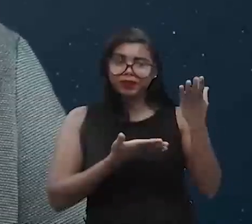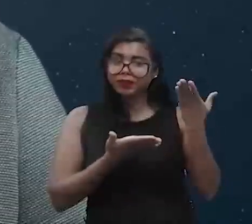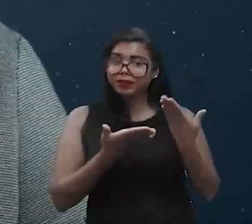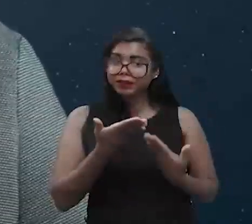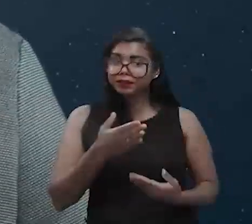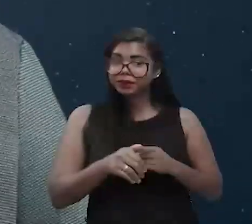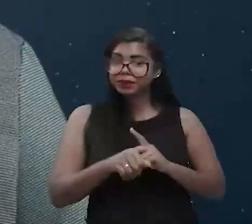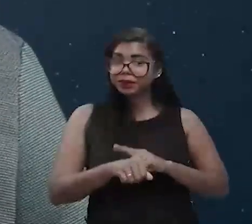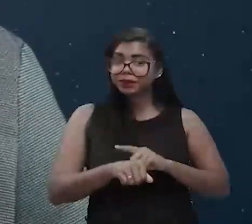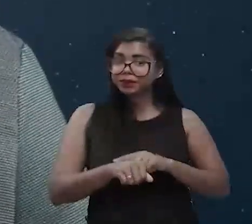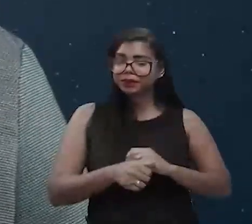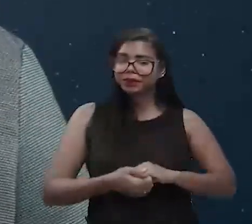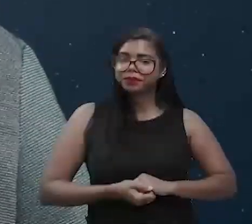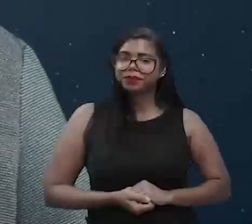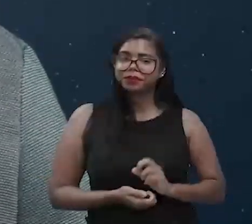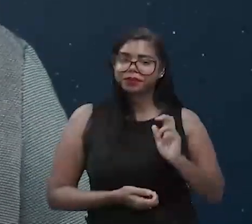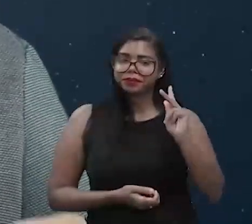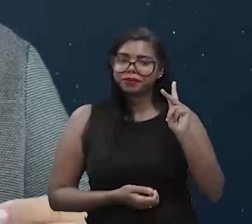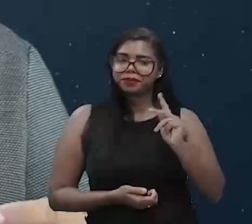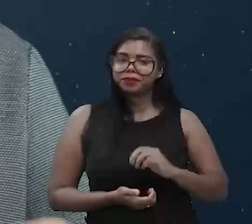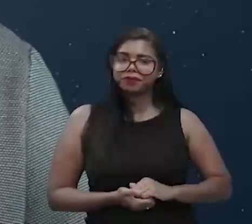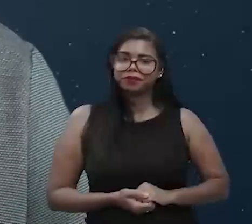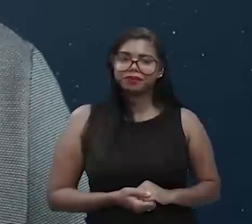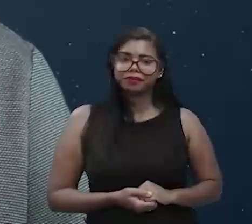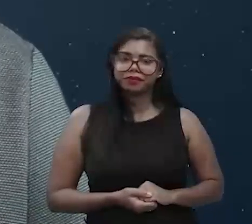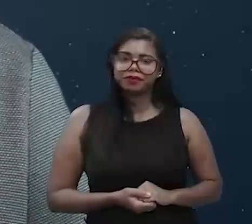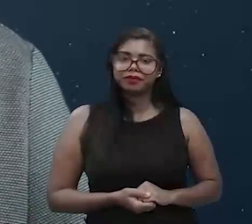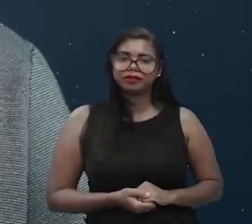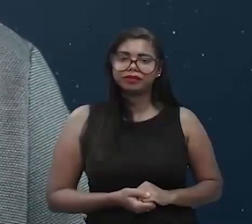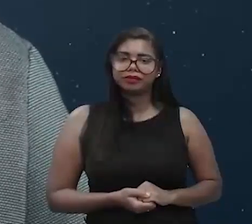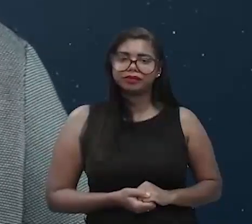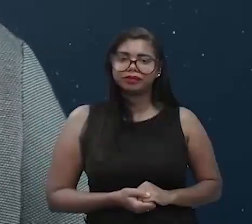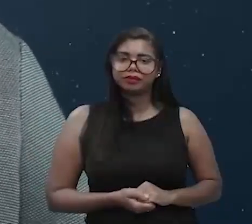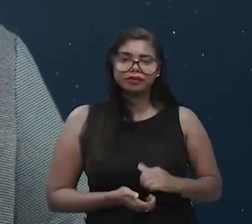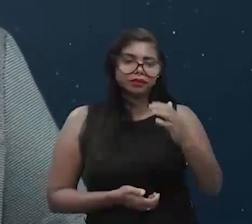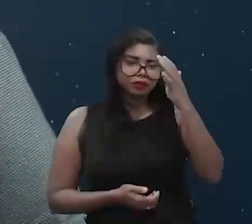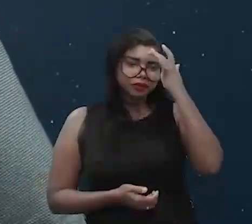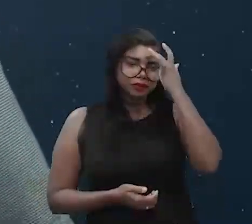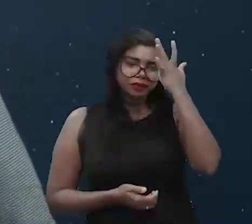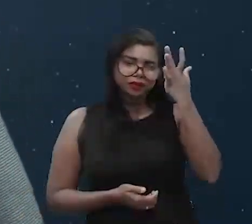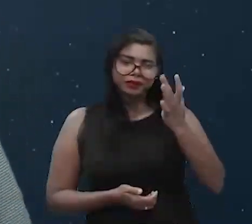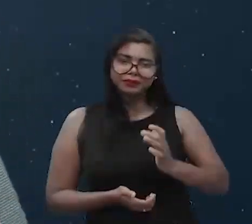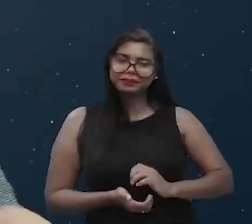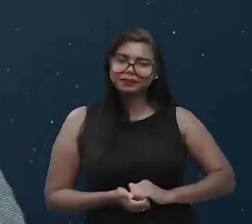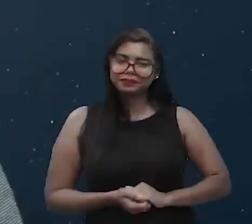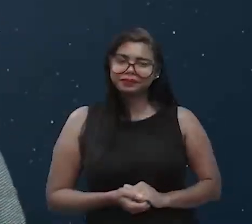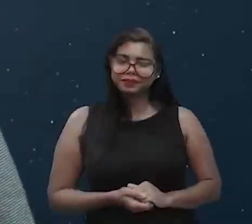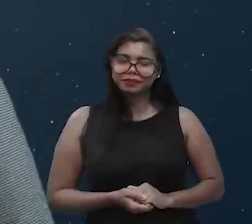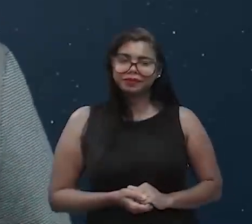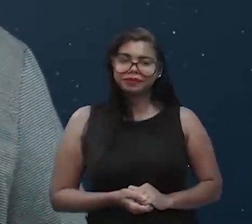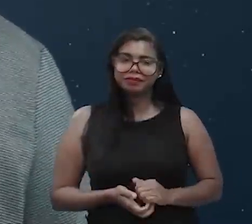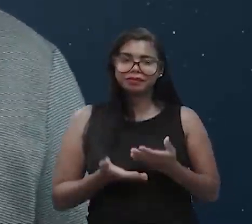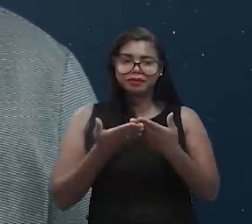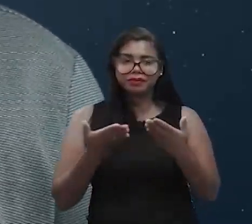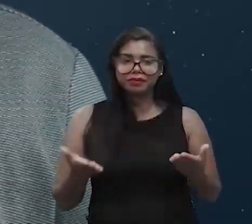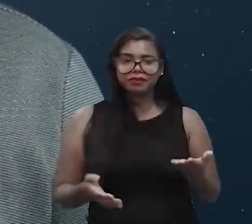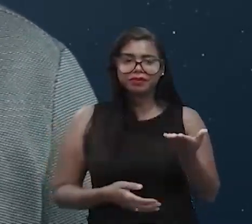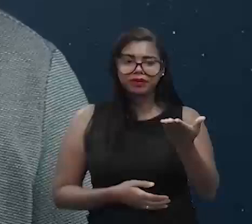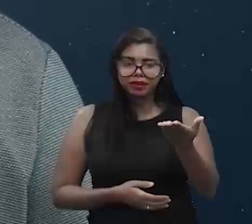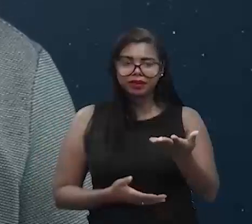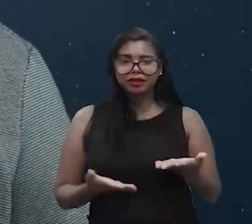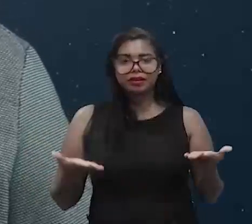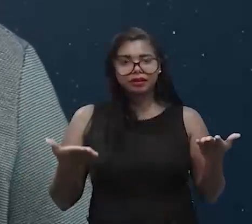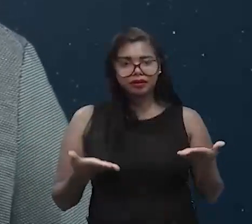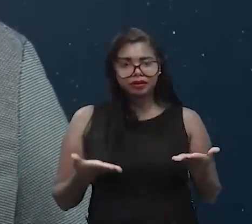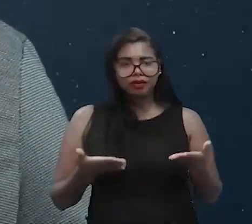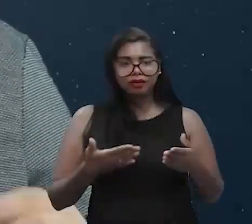tempo. Ok, fera? Fácil? Será a sua prova agora que se